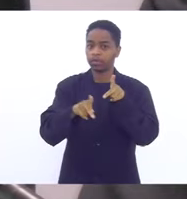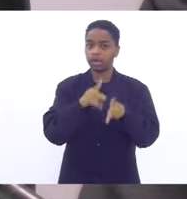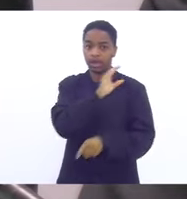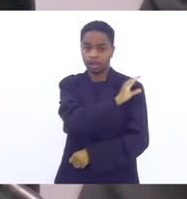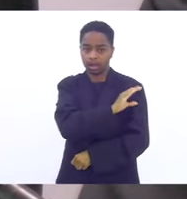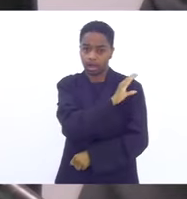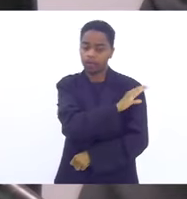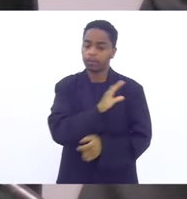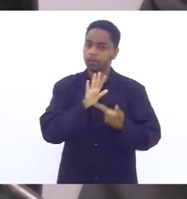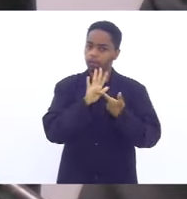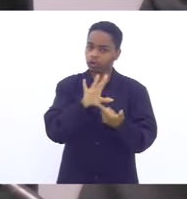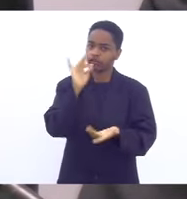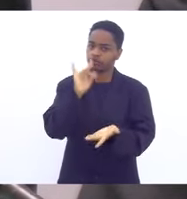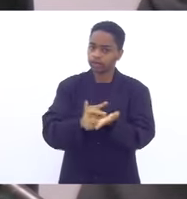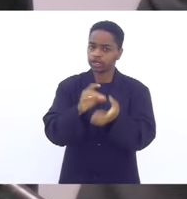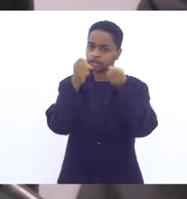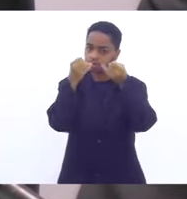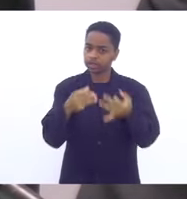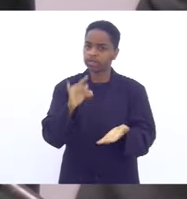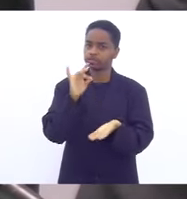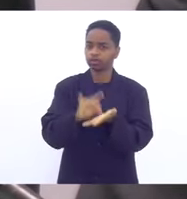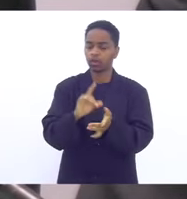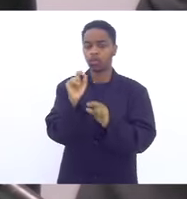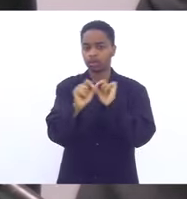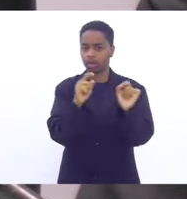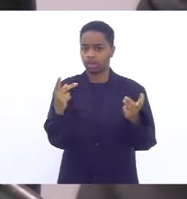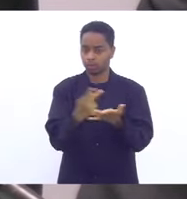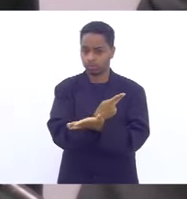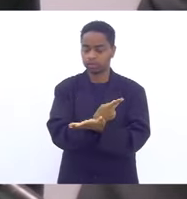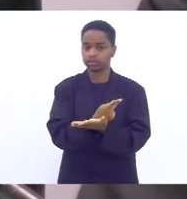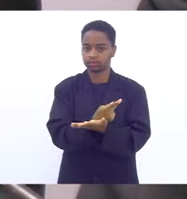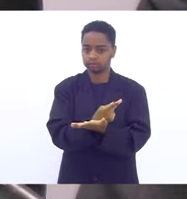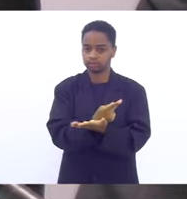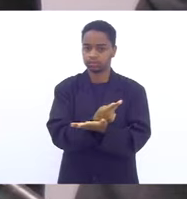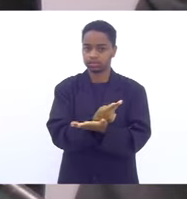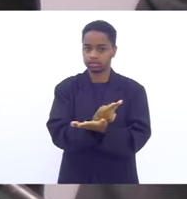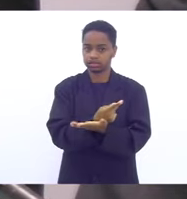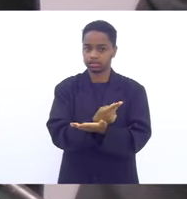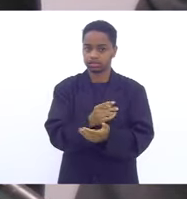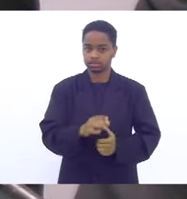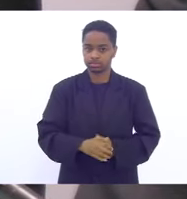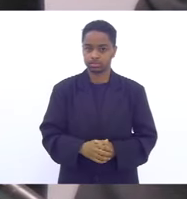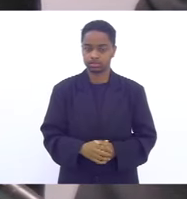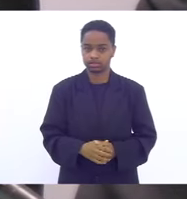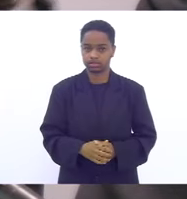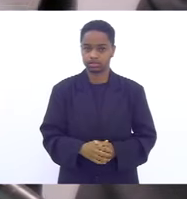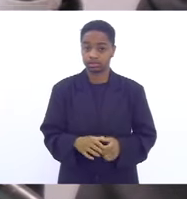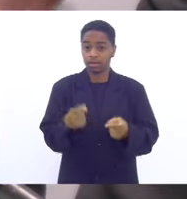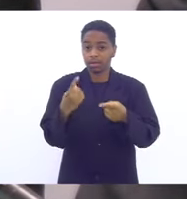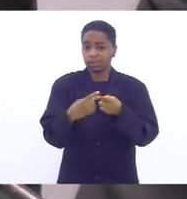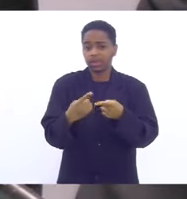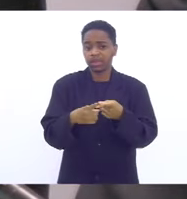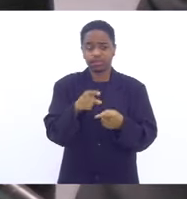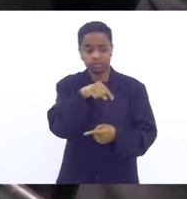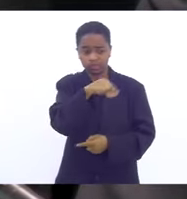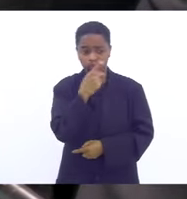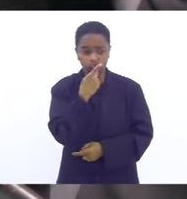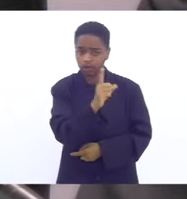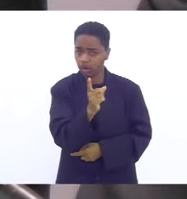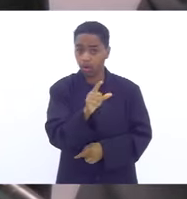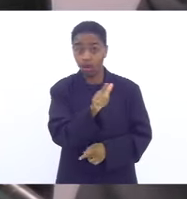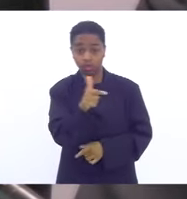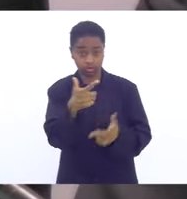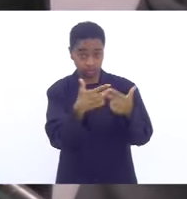Campos possa vir e falar abertamente o que aconteceu de verdade. Porque não foi dito aqui também uma outra